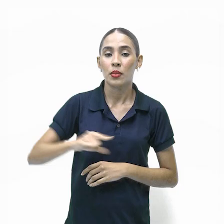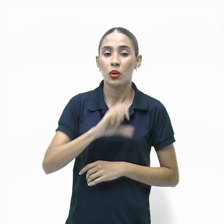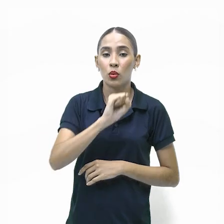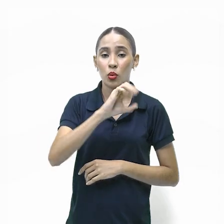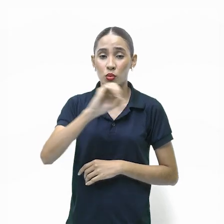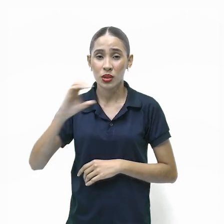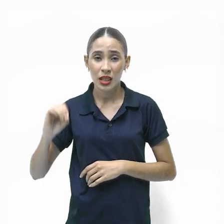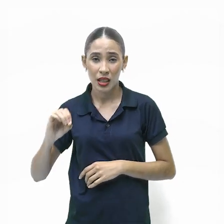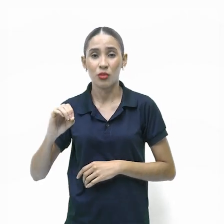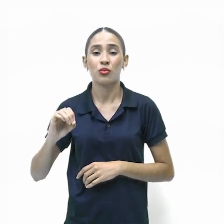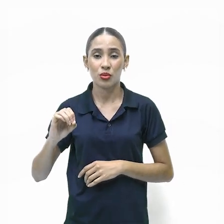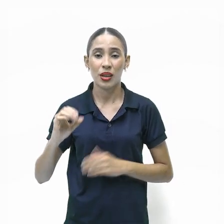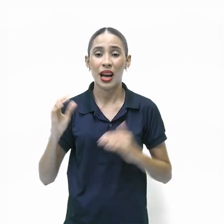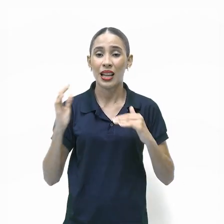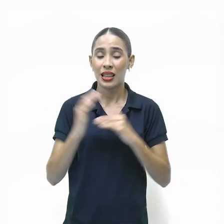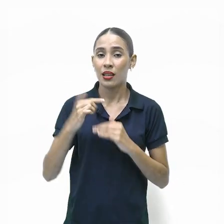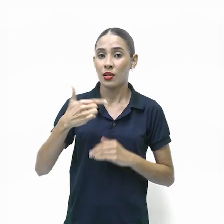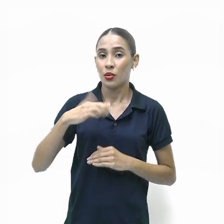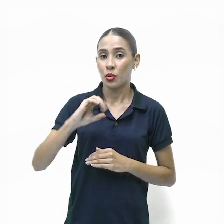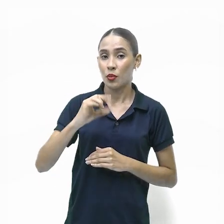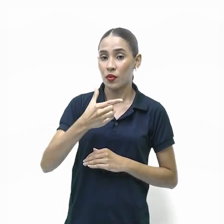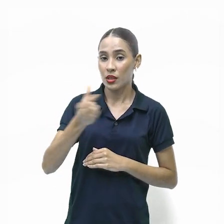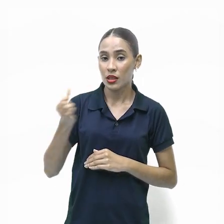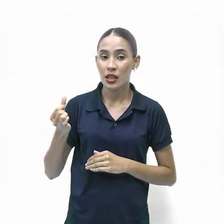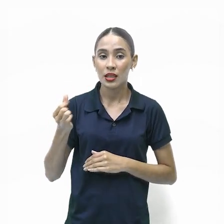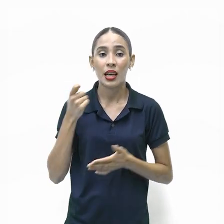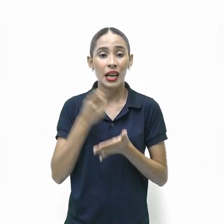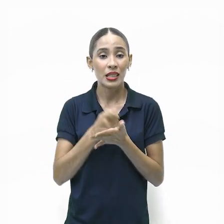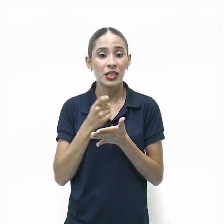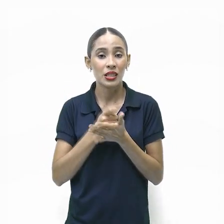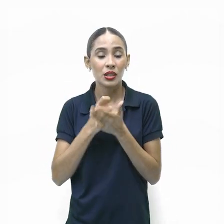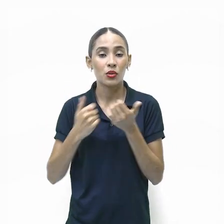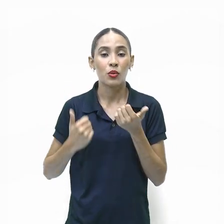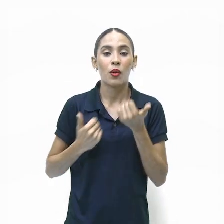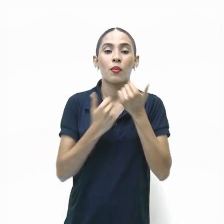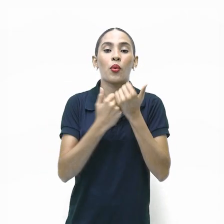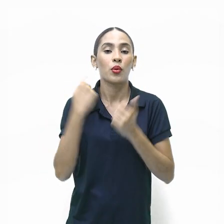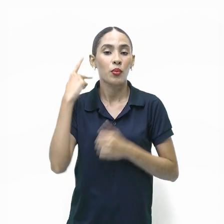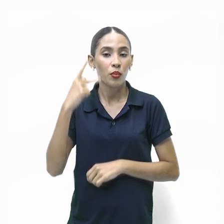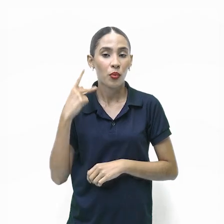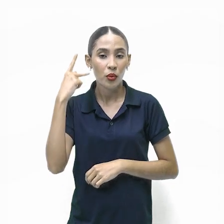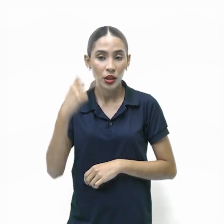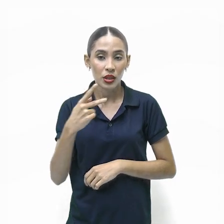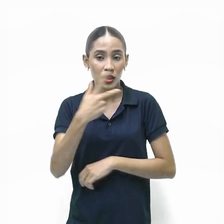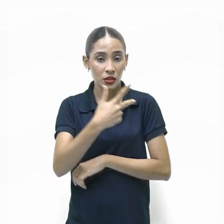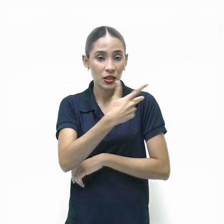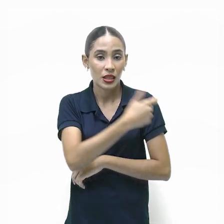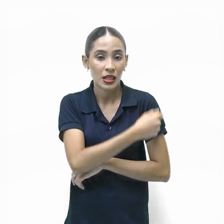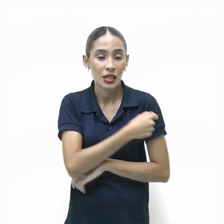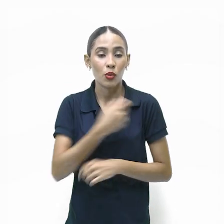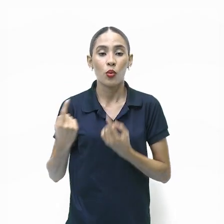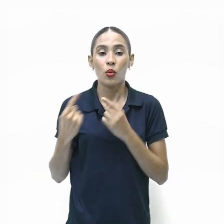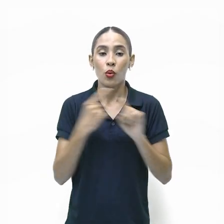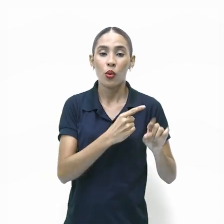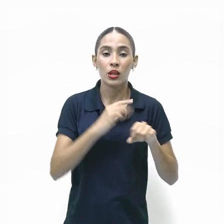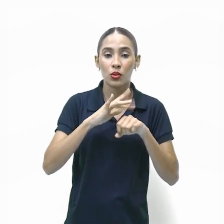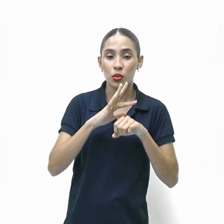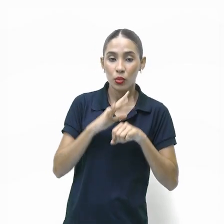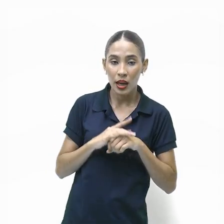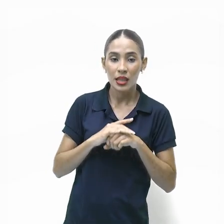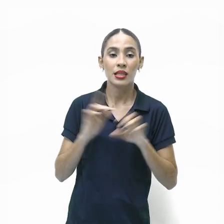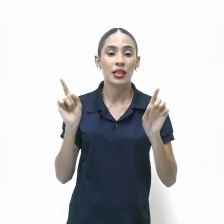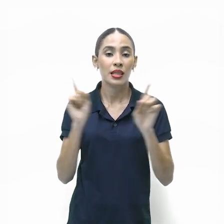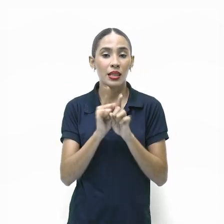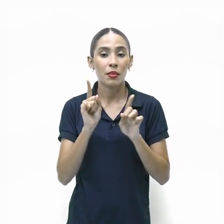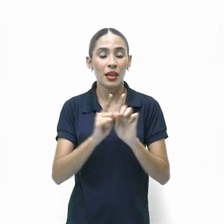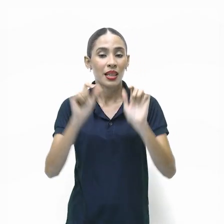novos casos até 2026, exigindo ali o fortalecimento da política de vacinação contra a